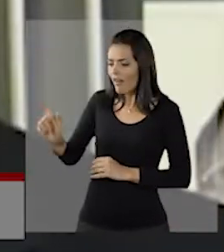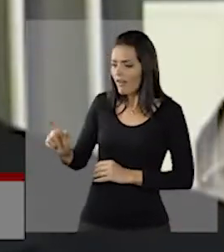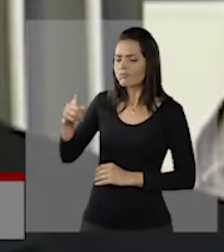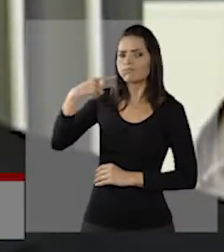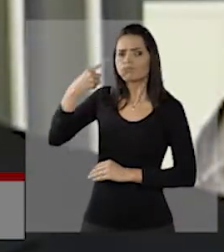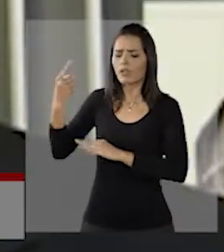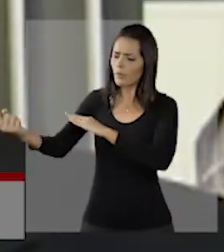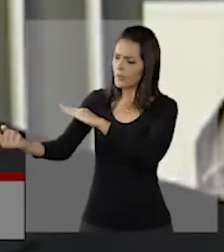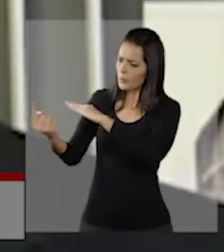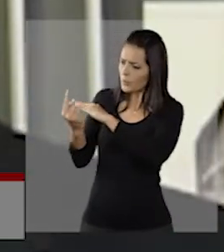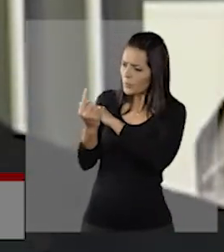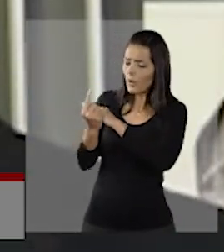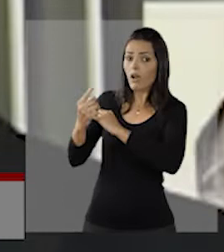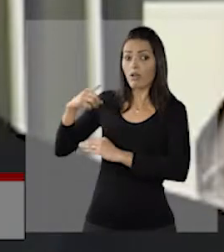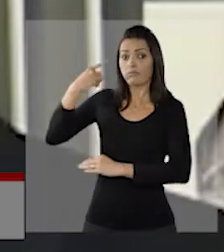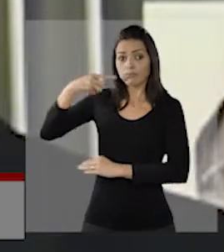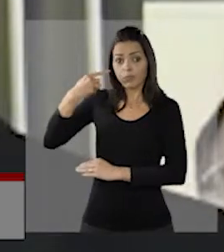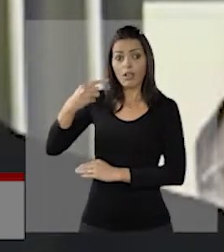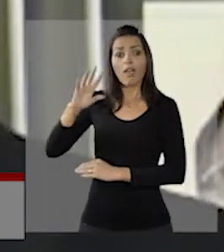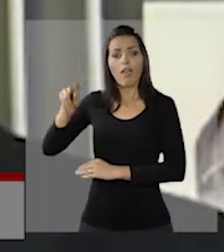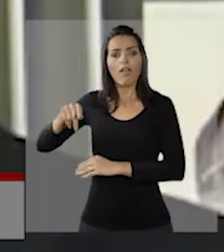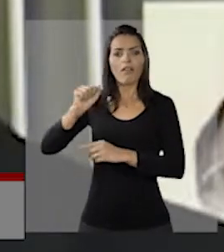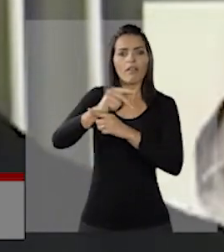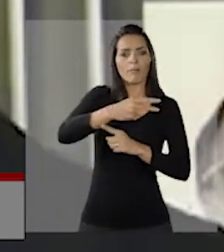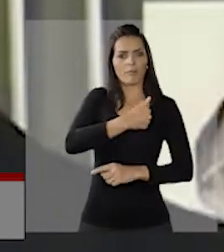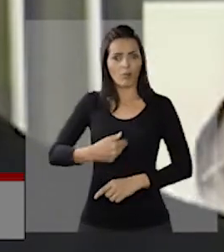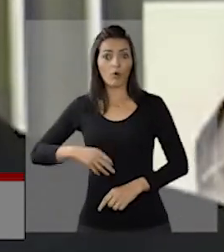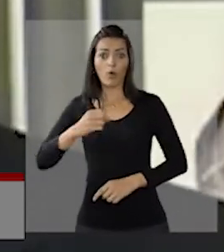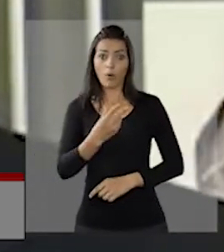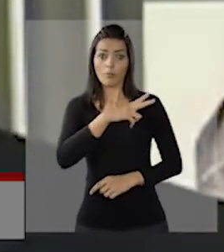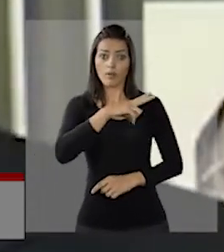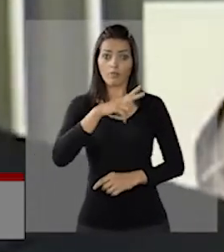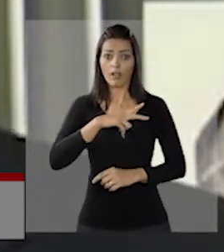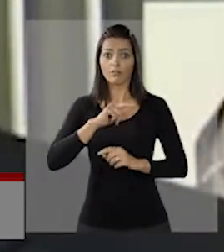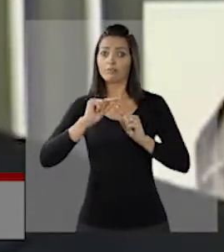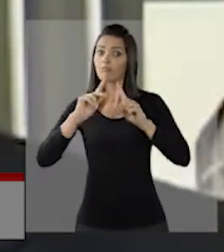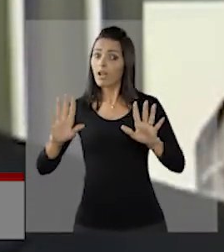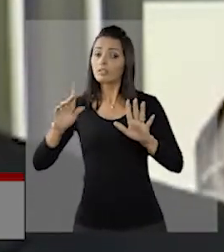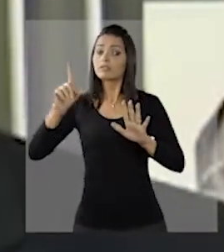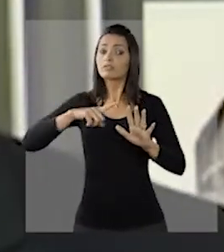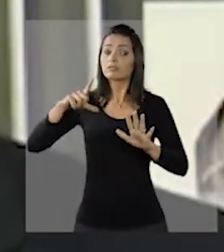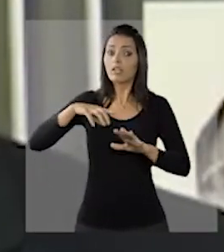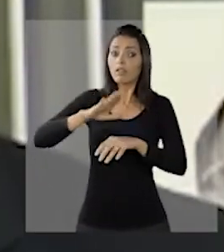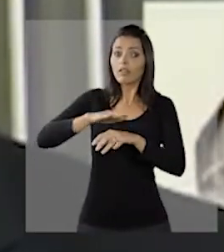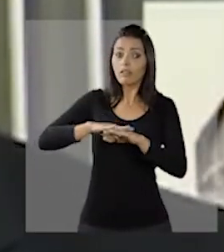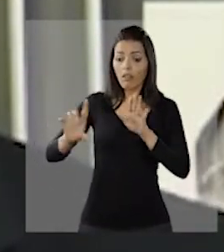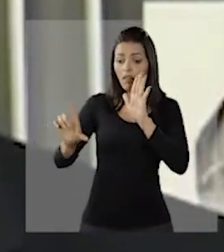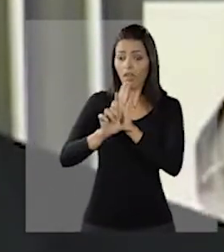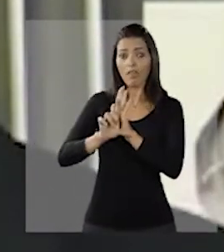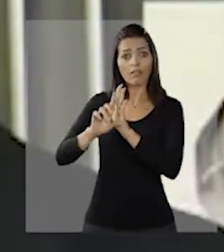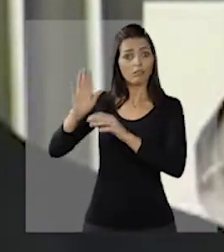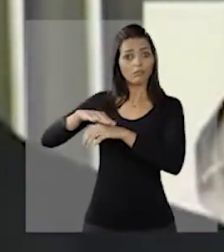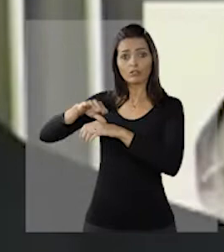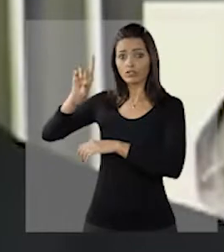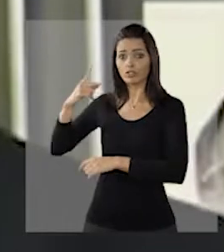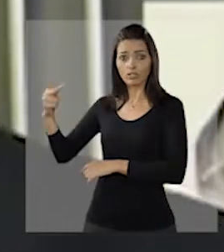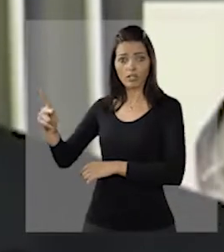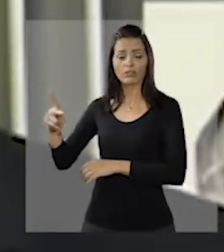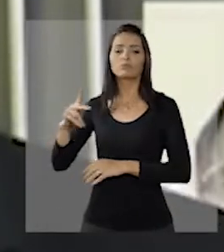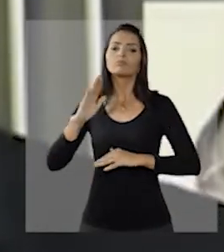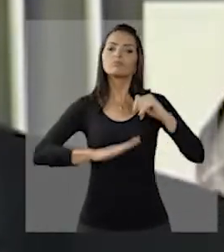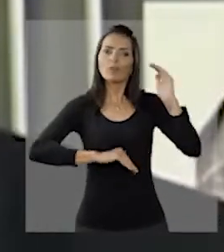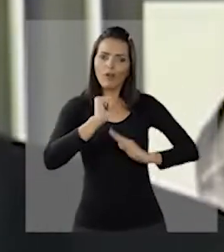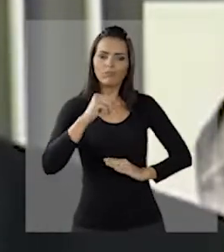inadmissível que se tenha uma postura de que um advogado, mesmo que seja ele um advogado público ou privado, que não respeite